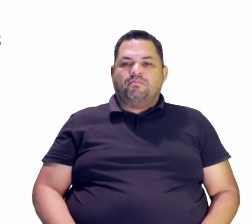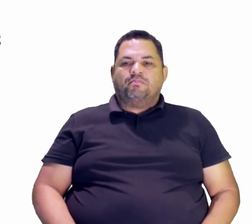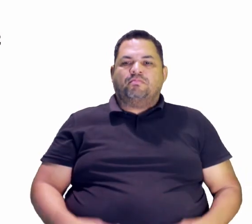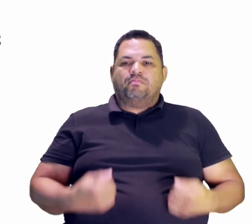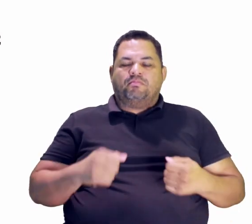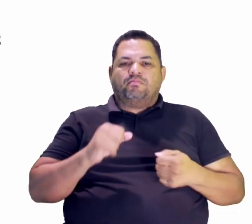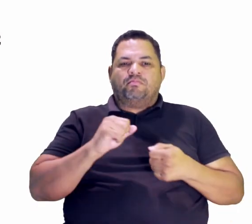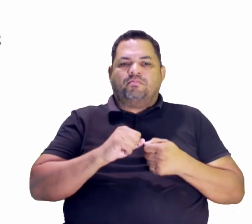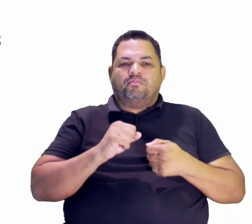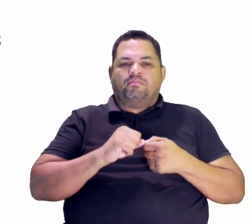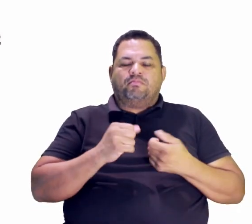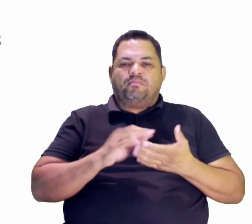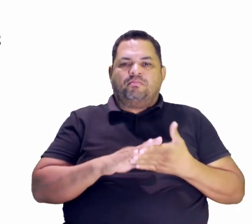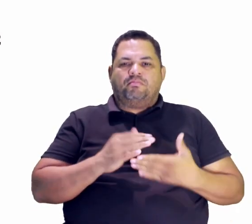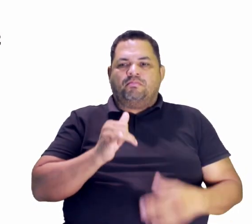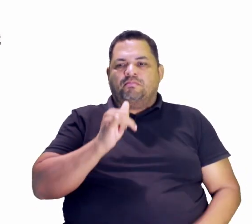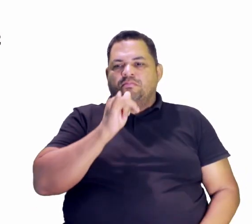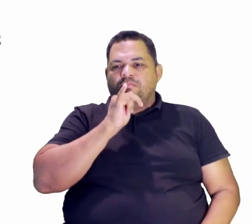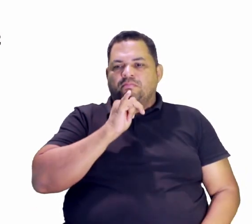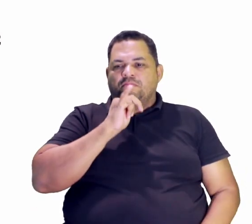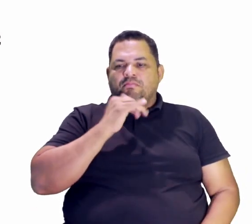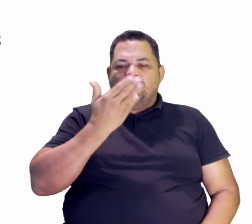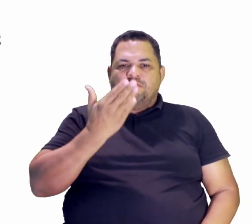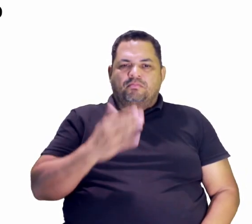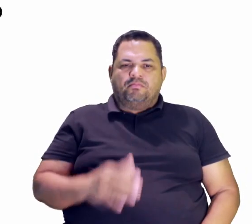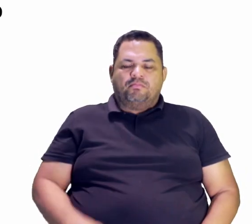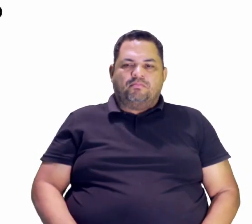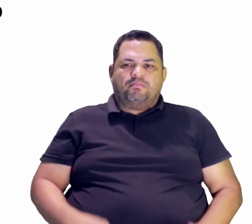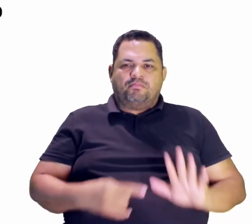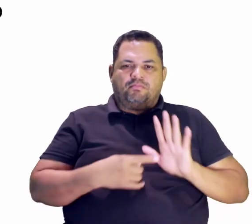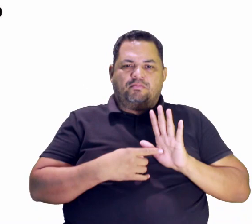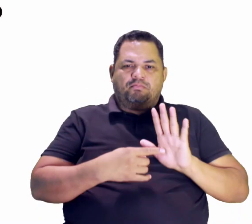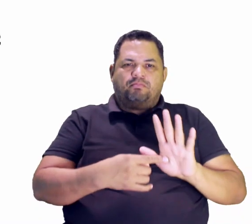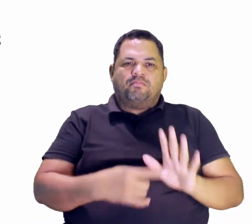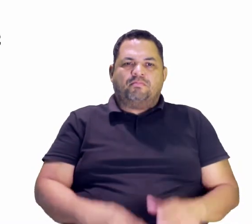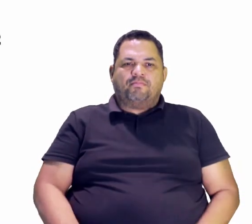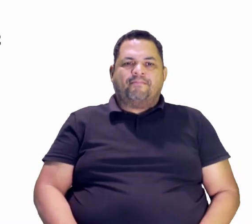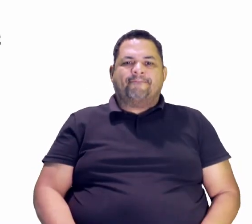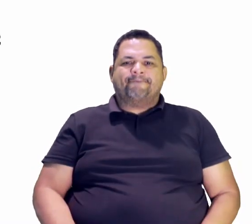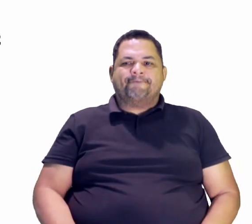Posso fazer para vocês um aí para mostrar aí direitinho.